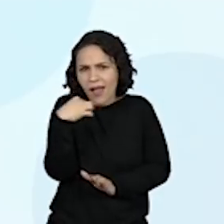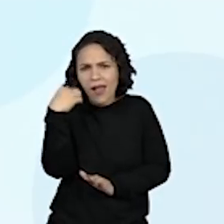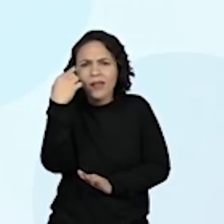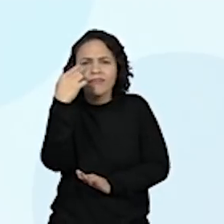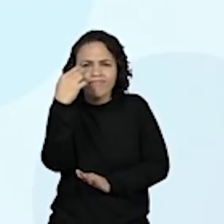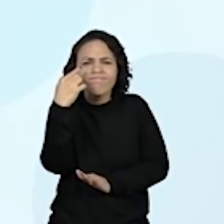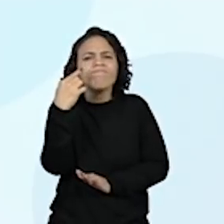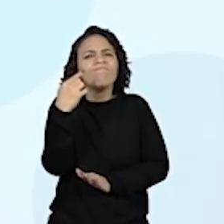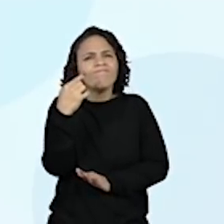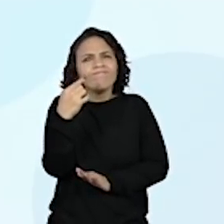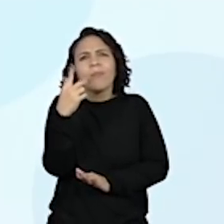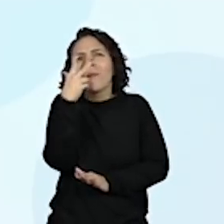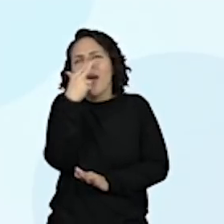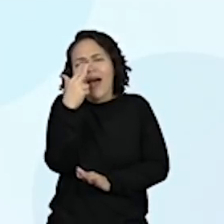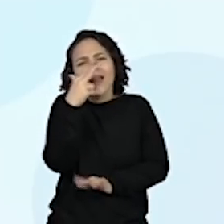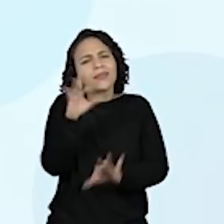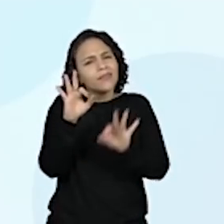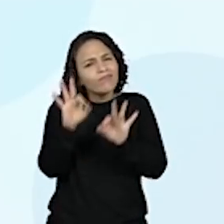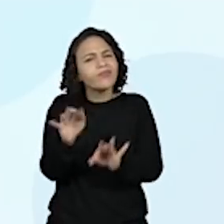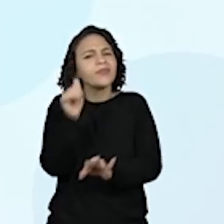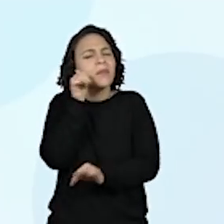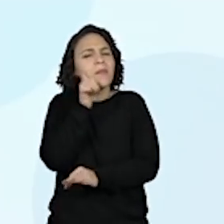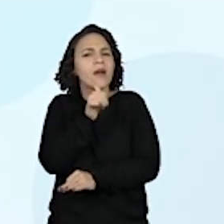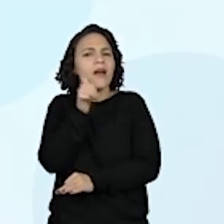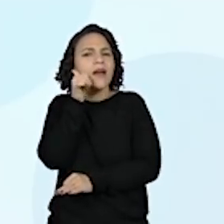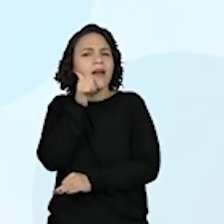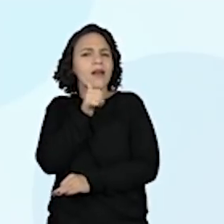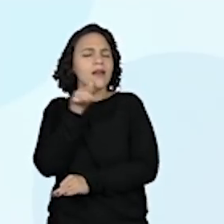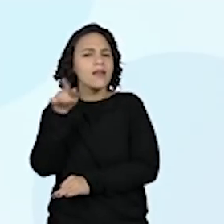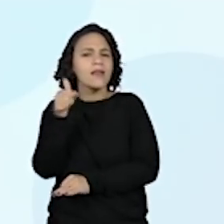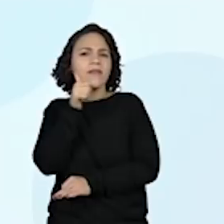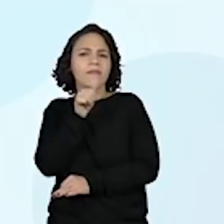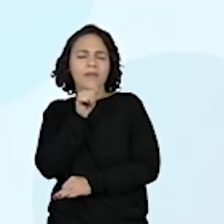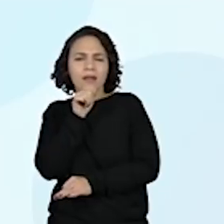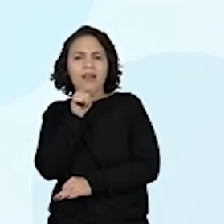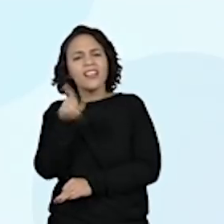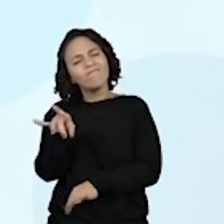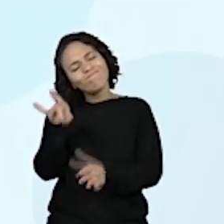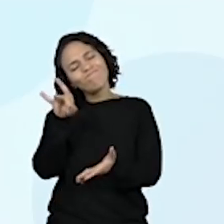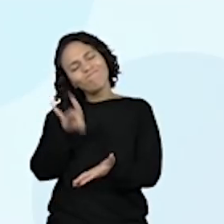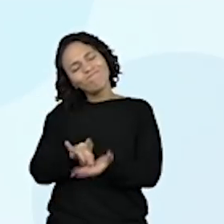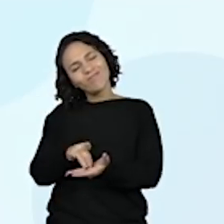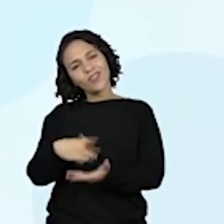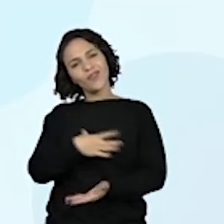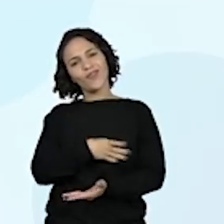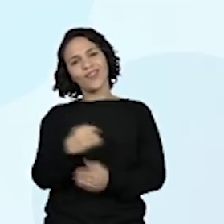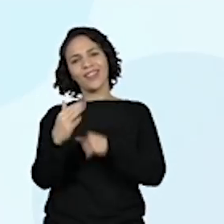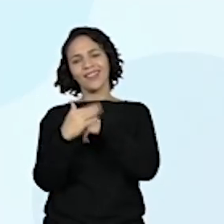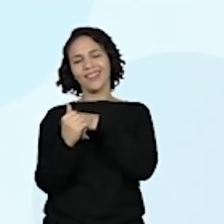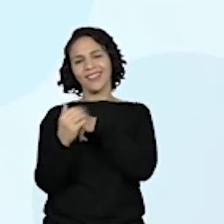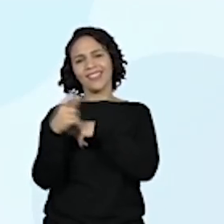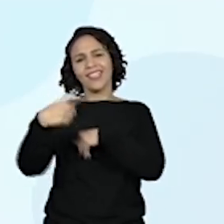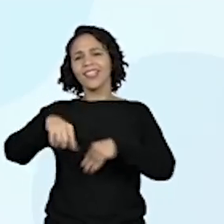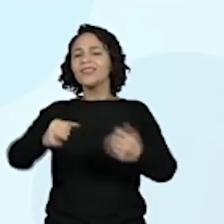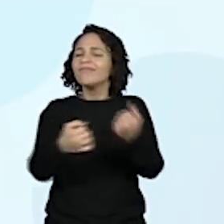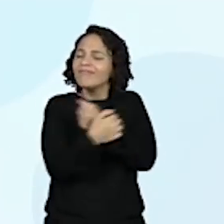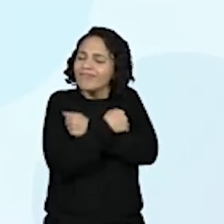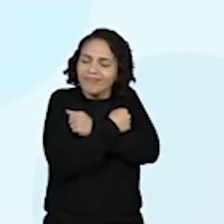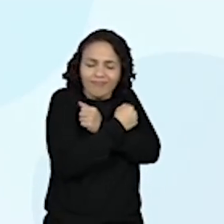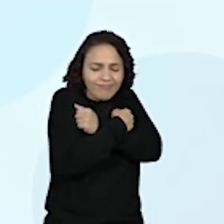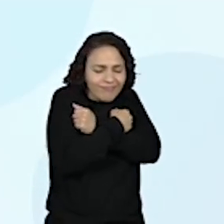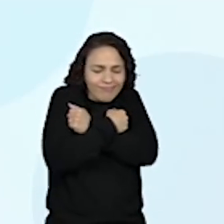muitos traços da mãe. Era verdadeiramente a filha querida. Eles se